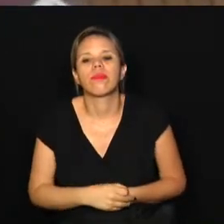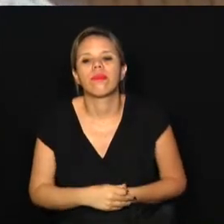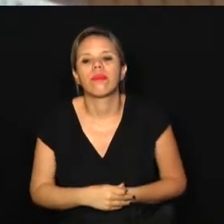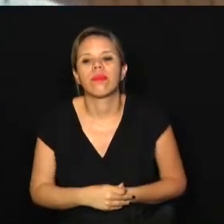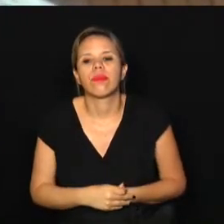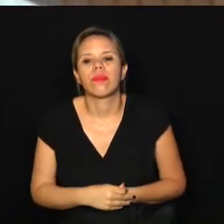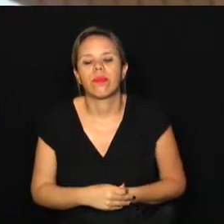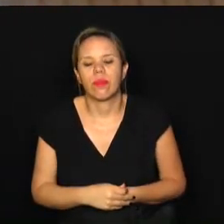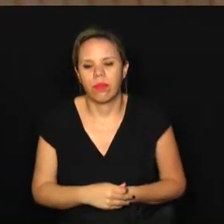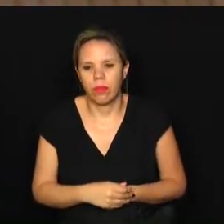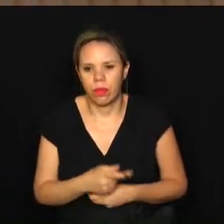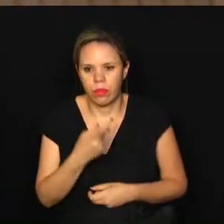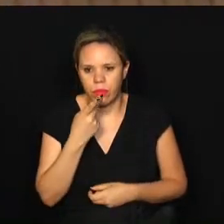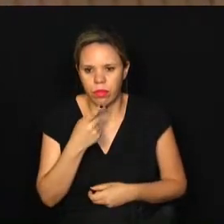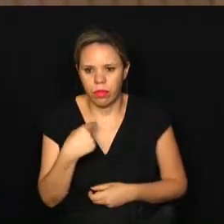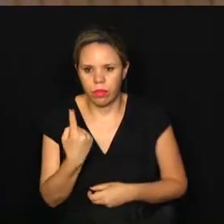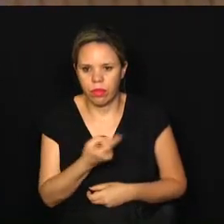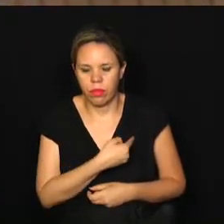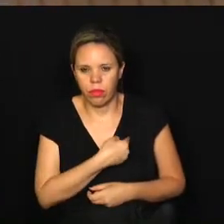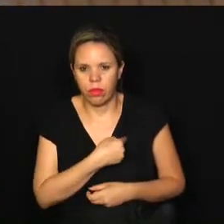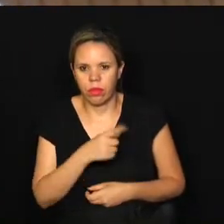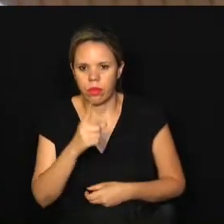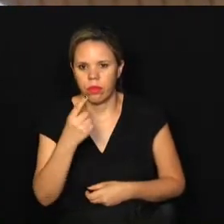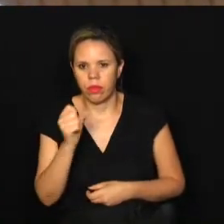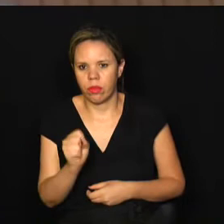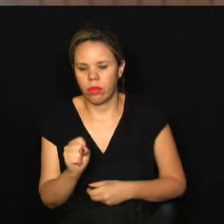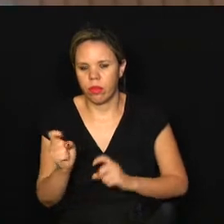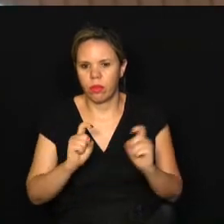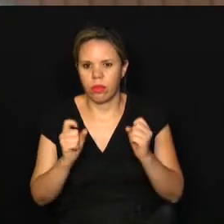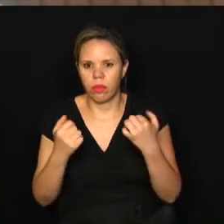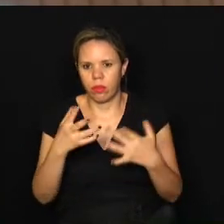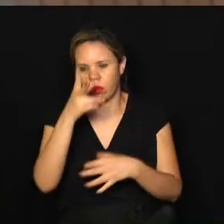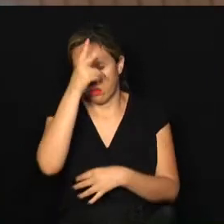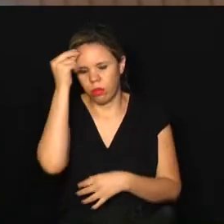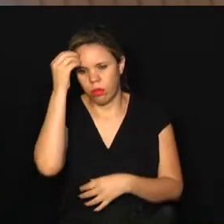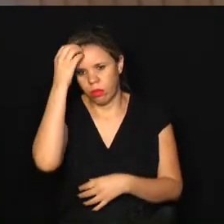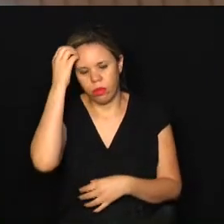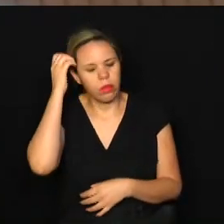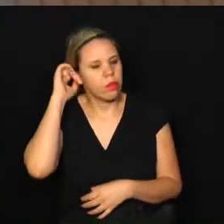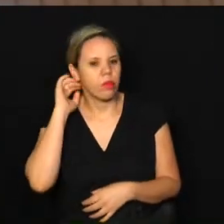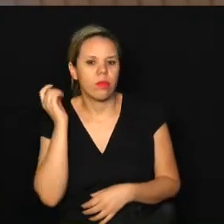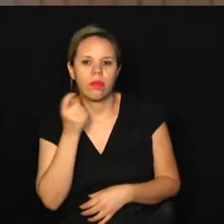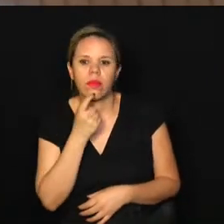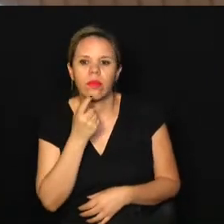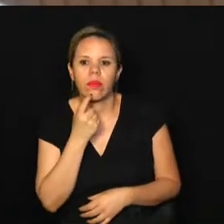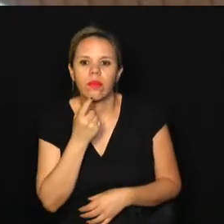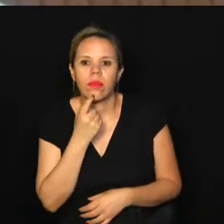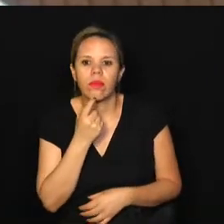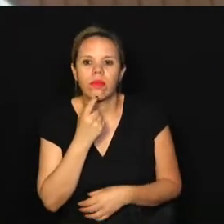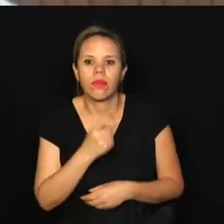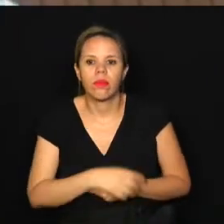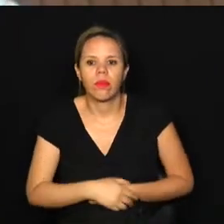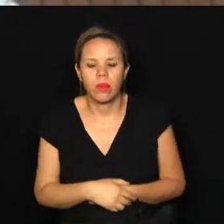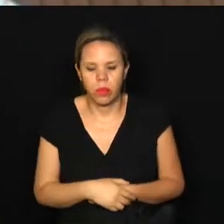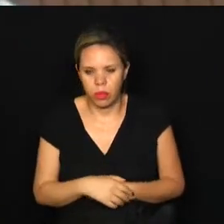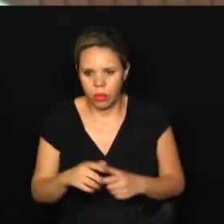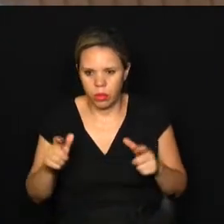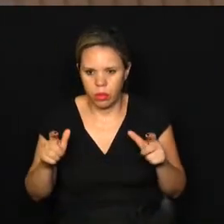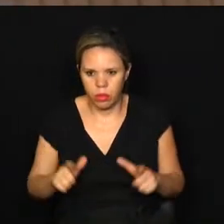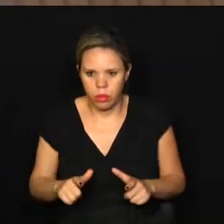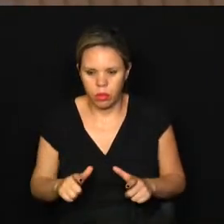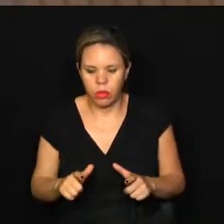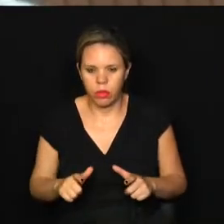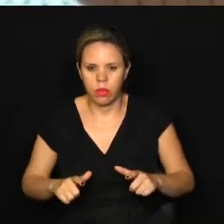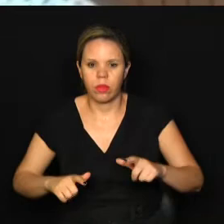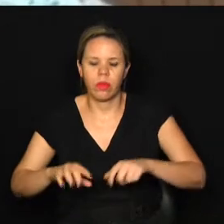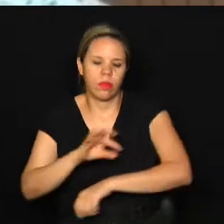e dizer que nós estamos na 18ª audiência pública aqui na Câmara Municipal de Campinas, onde o Poder